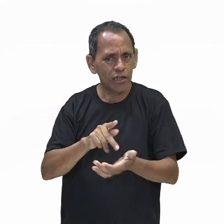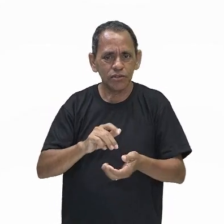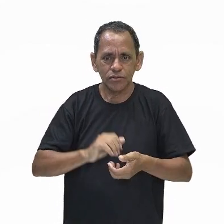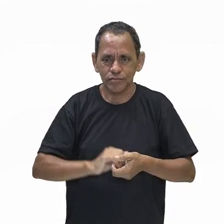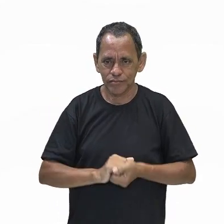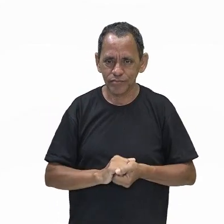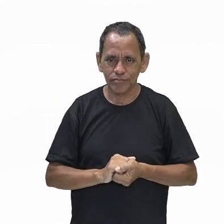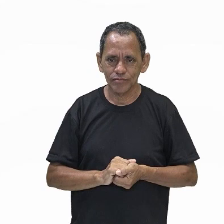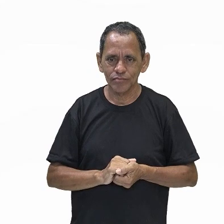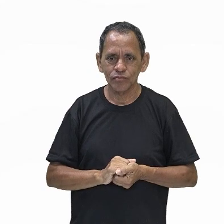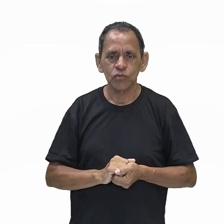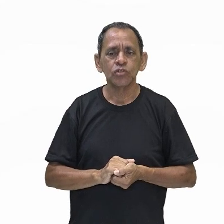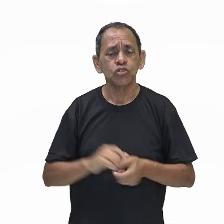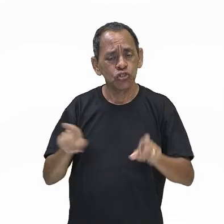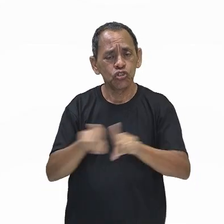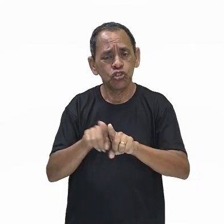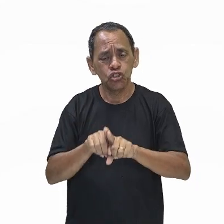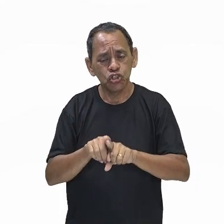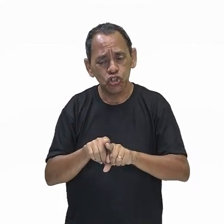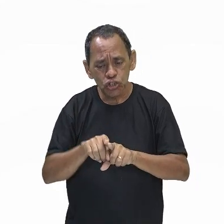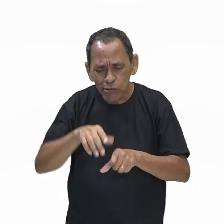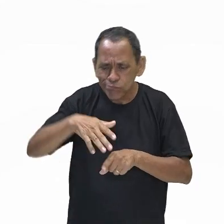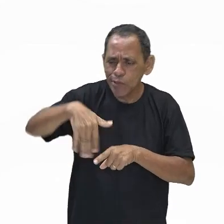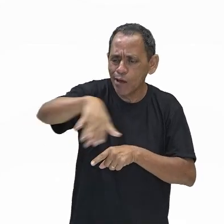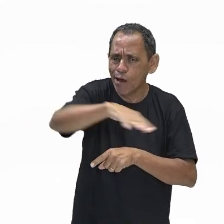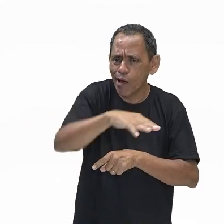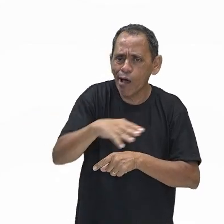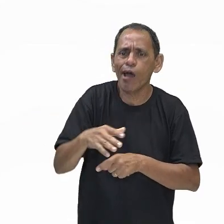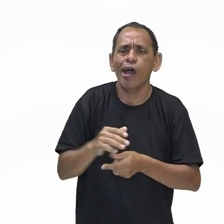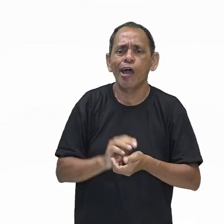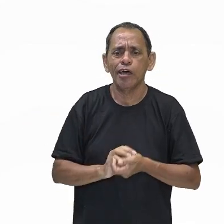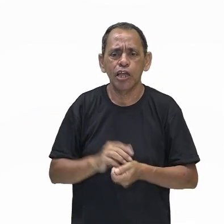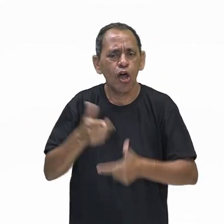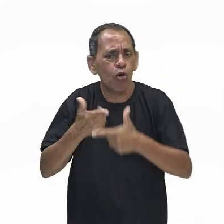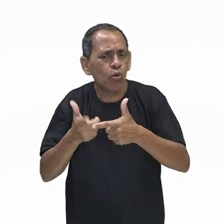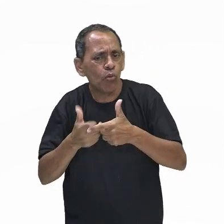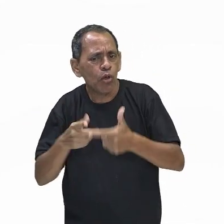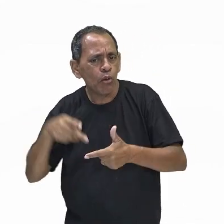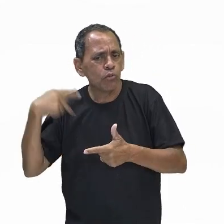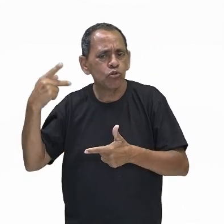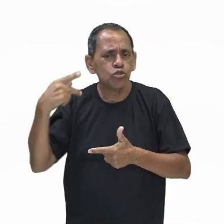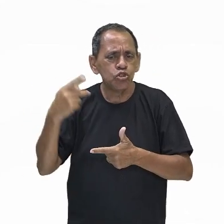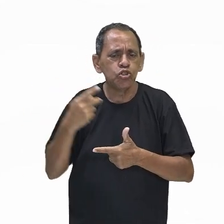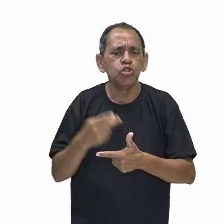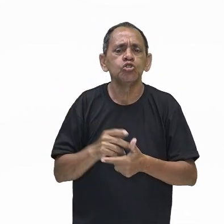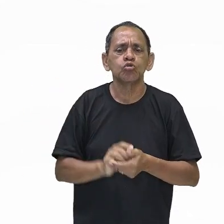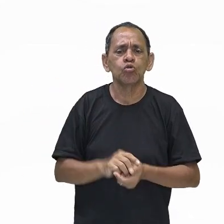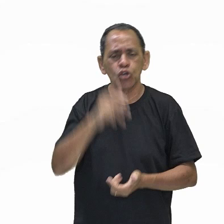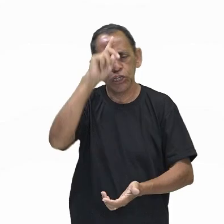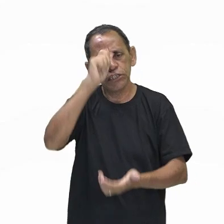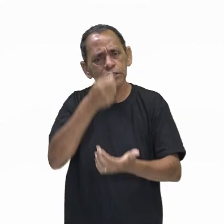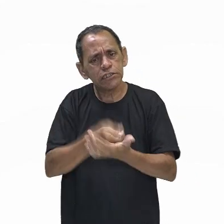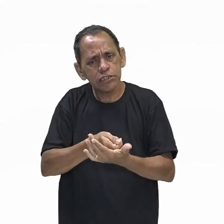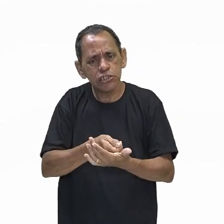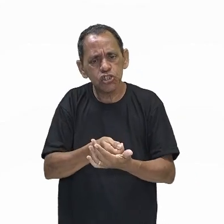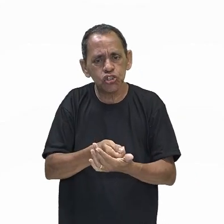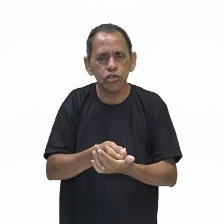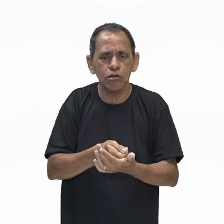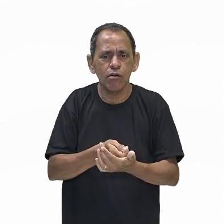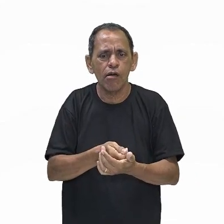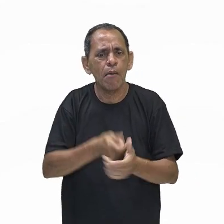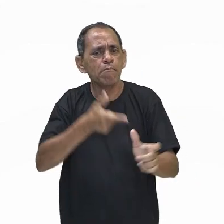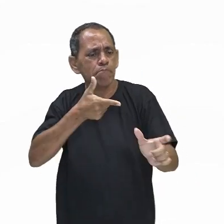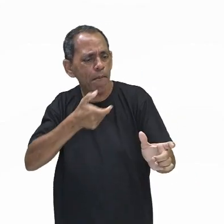pretensões políticas, pretende acabar com os jagunços do sertão mineiro, sobretudo com o bando de Joca Ramiro. Lembrando que